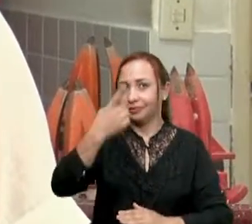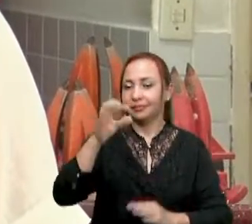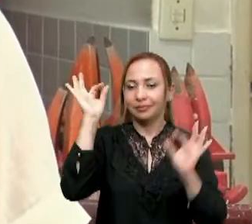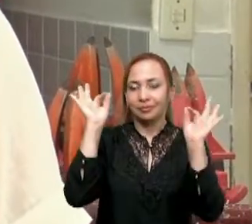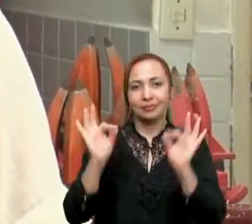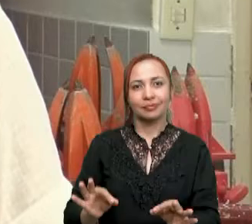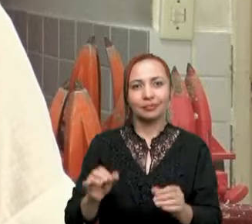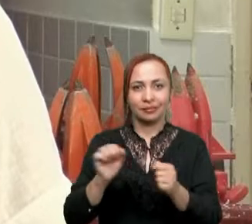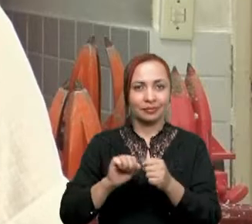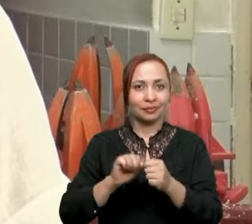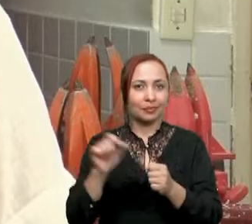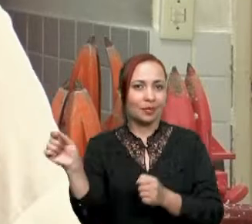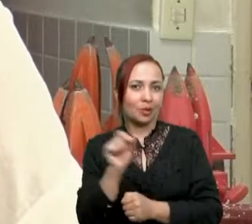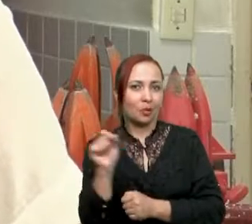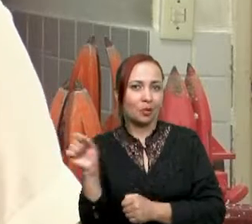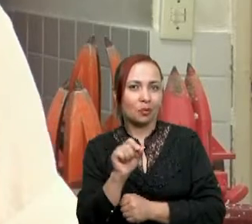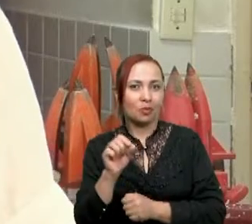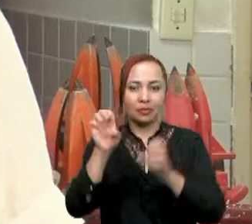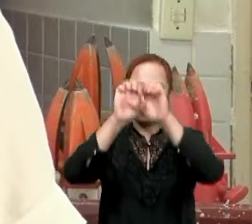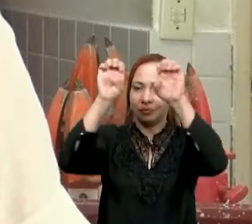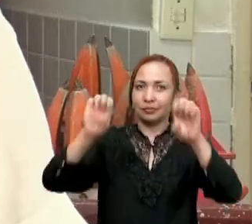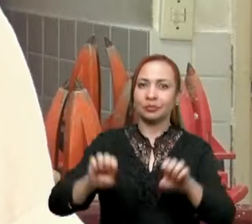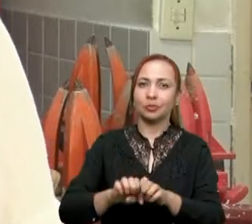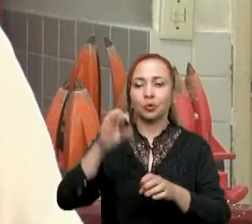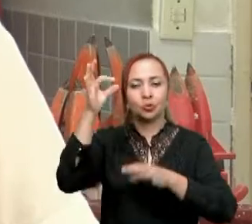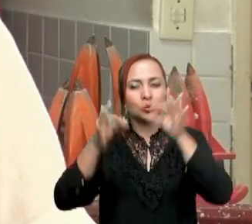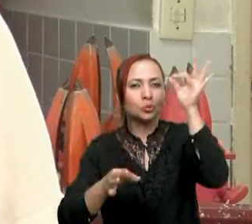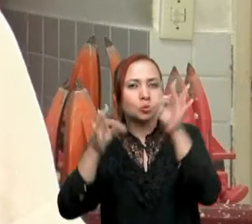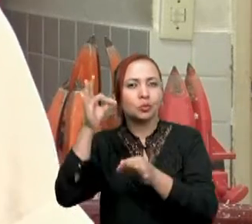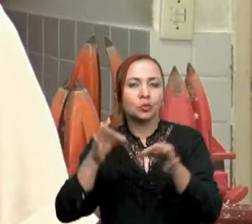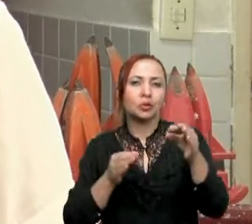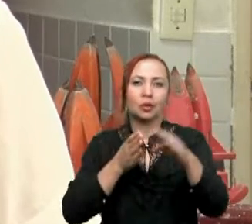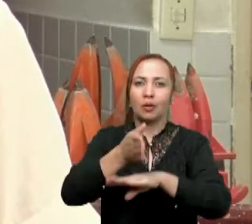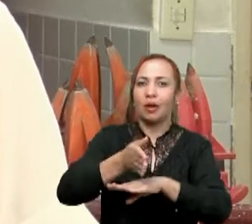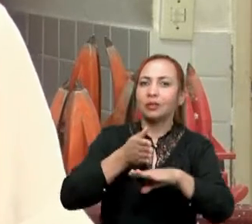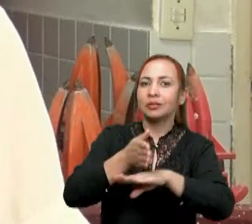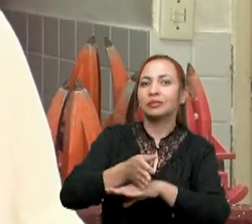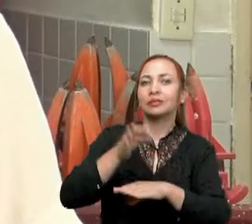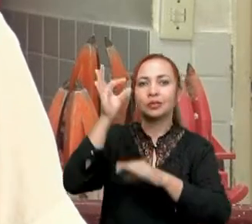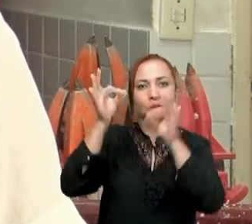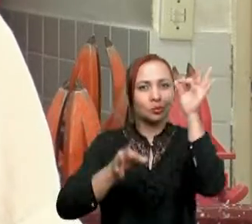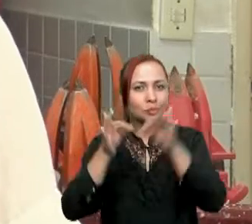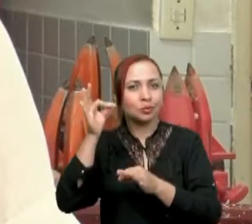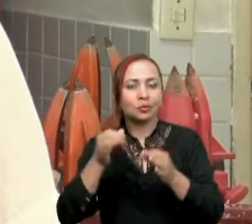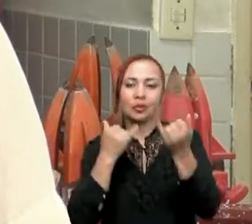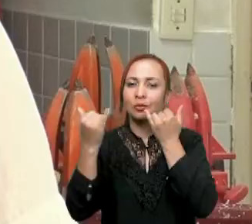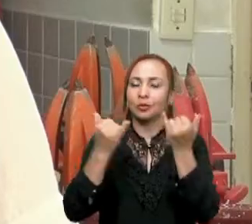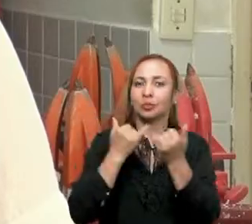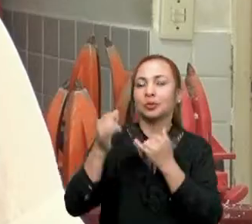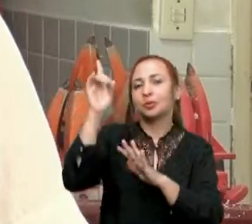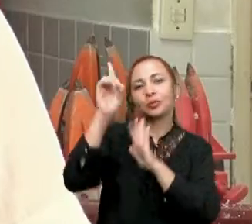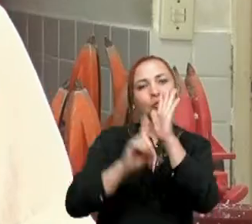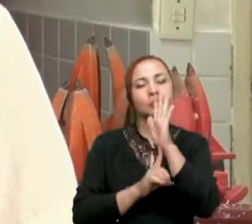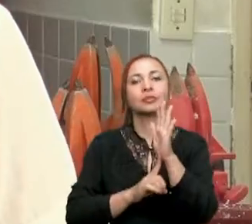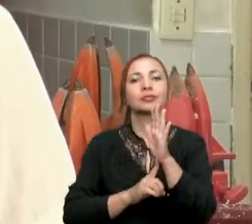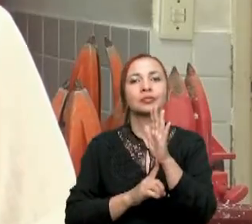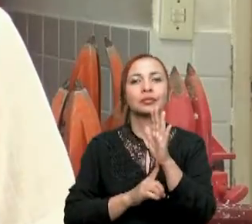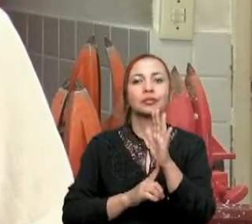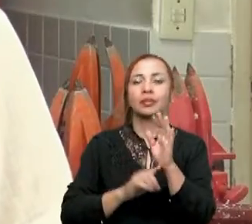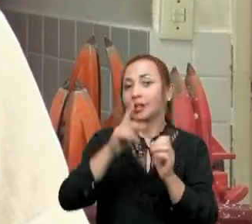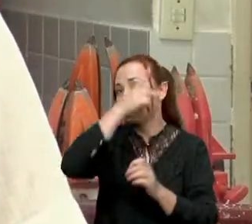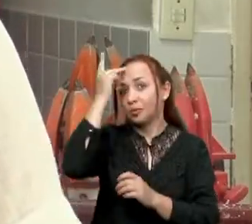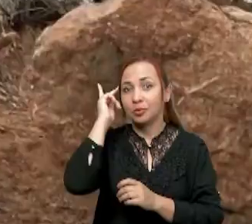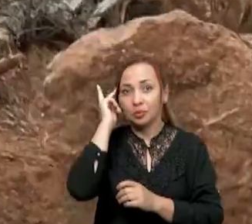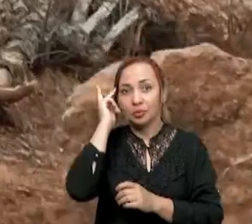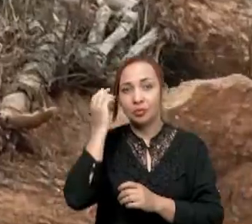e a ideia é exatamente fazer com que a estrutura jurídica o acesso à justiça os direitos as informações em relação